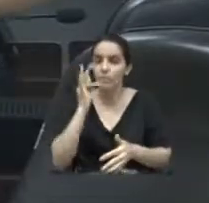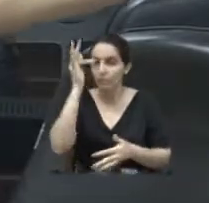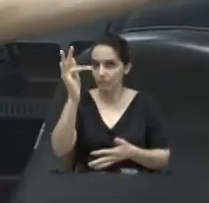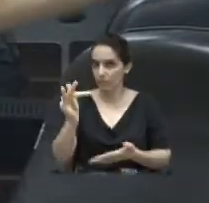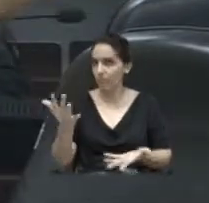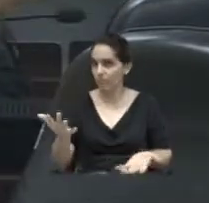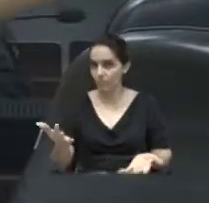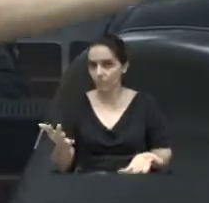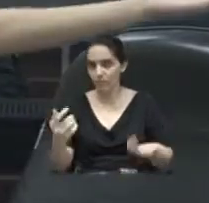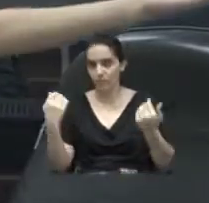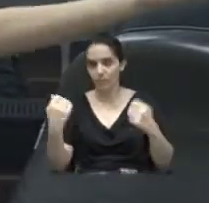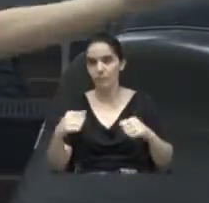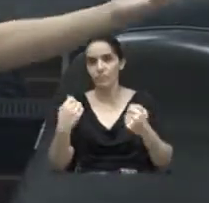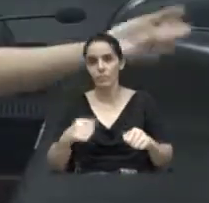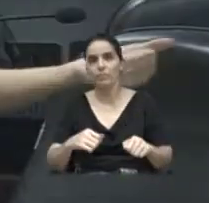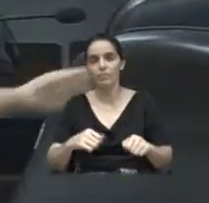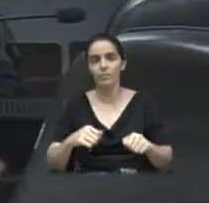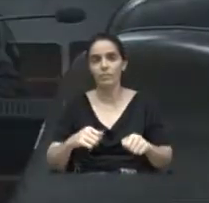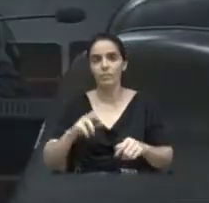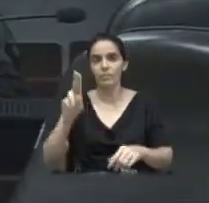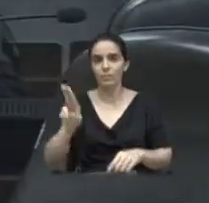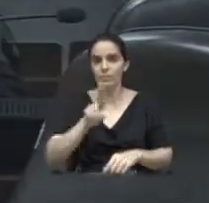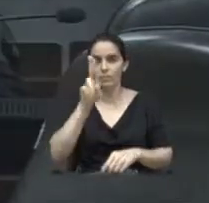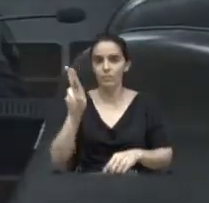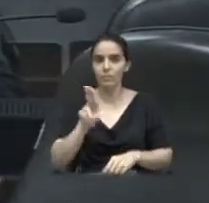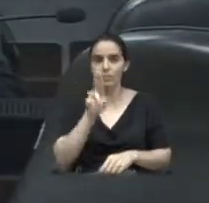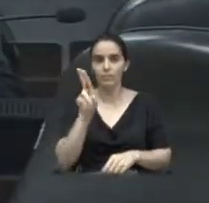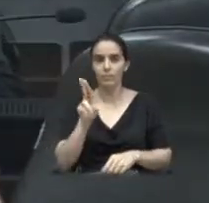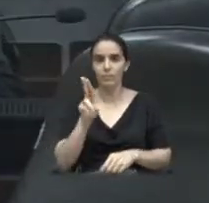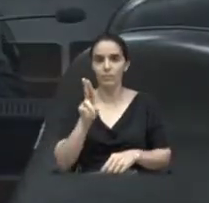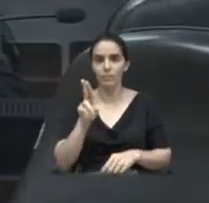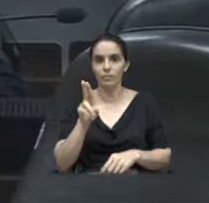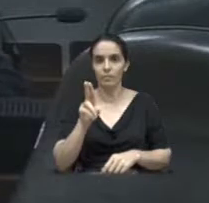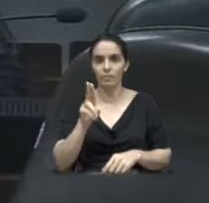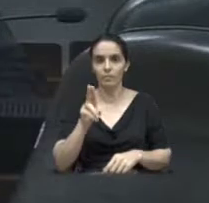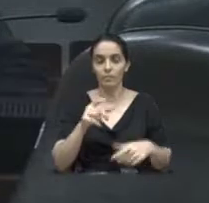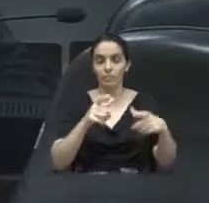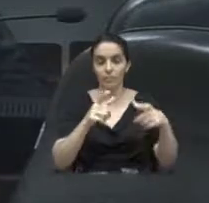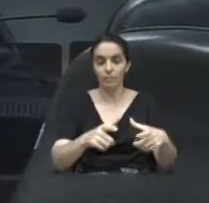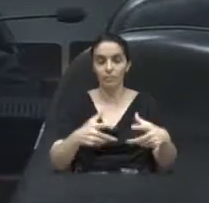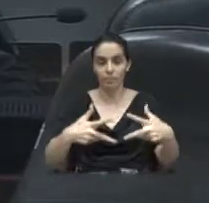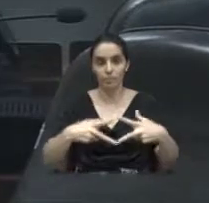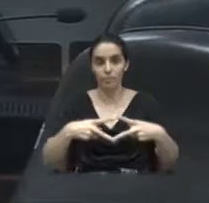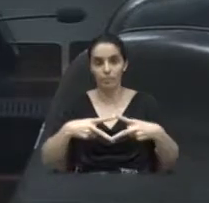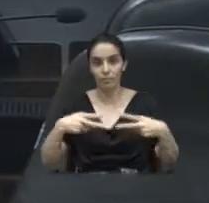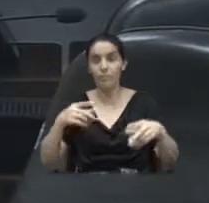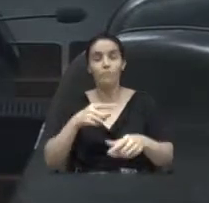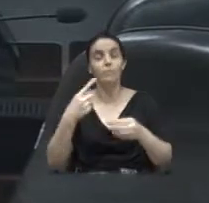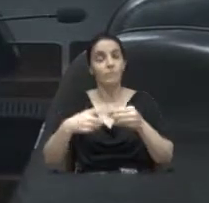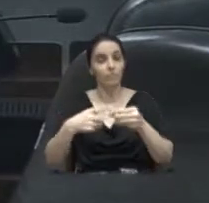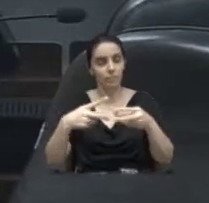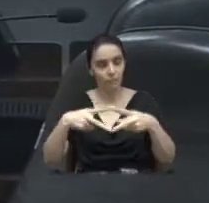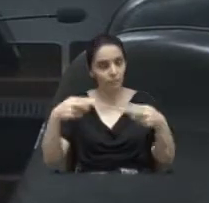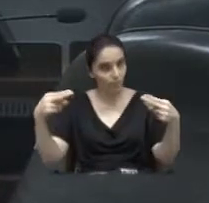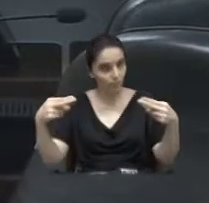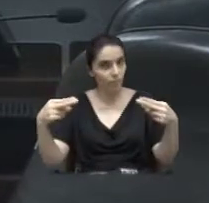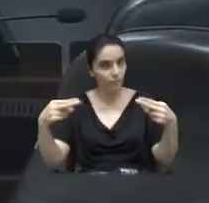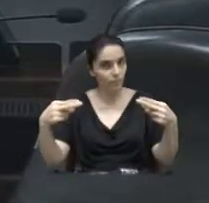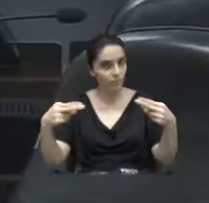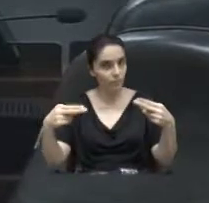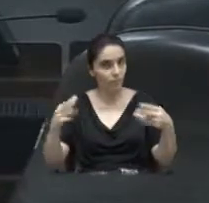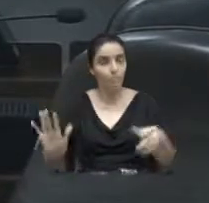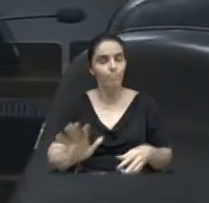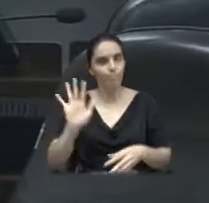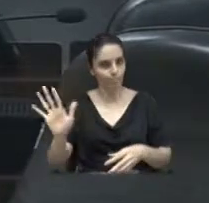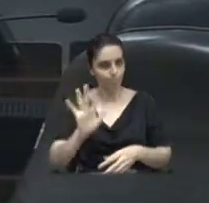teremos que usar o aterro de Paulínia. E isso não ficará barato, sendo que nós temos uma terra destinada a